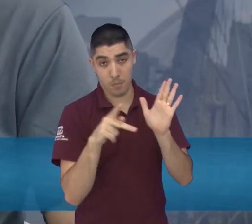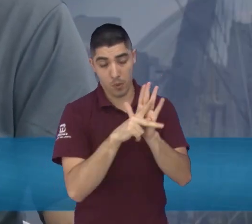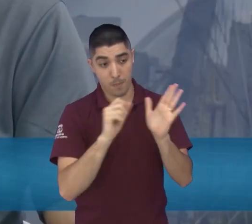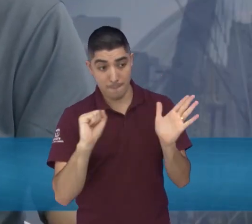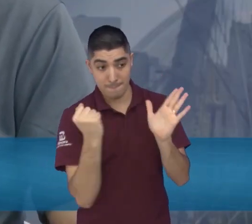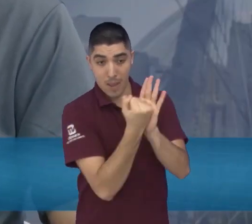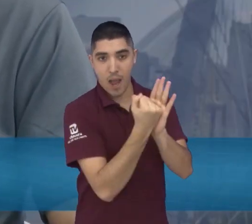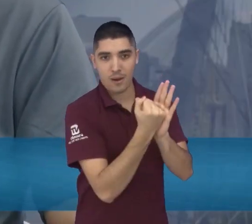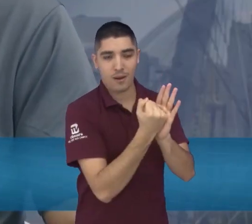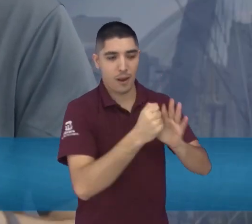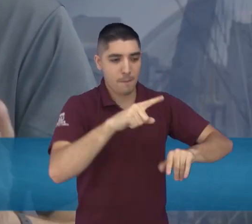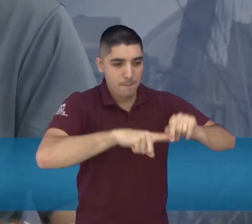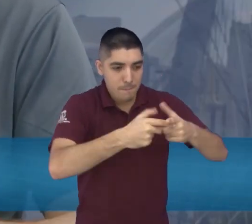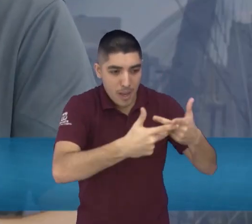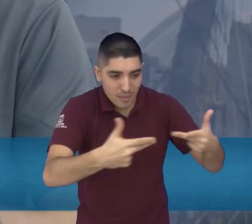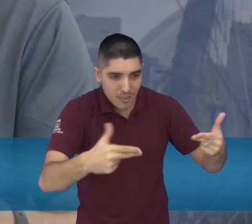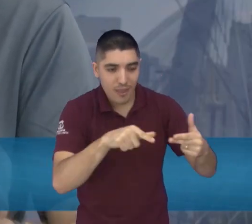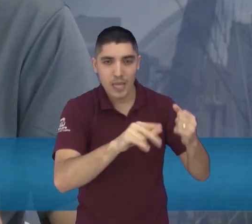Cada